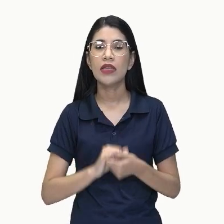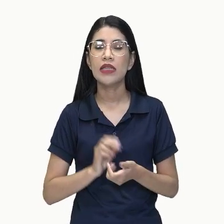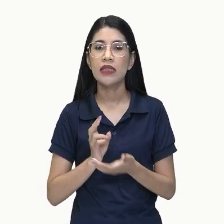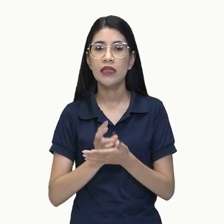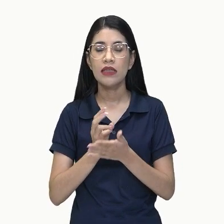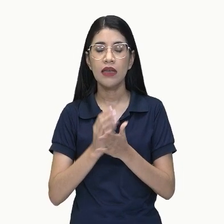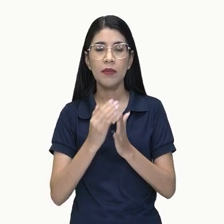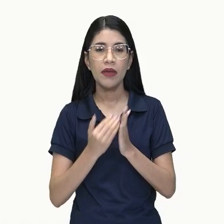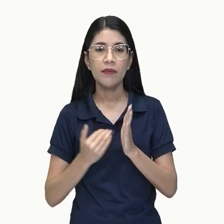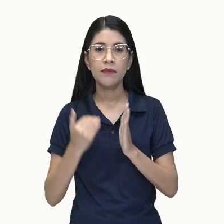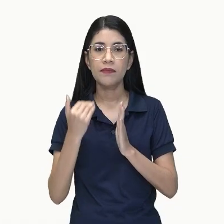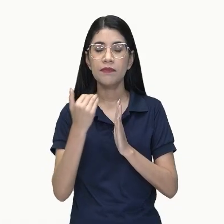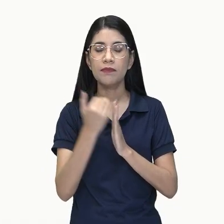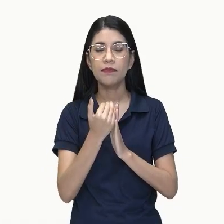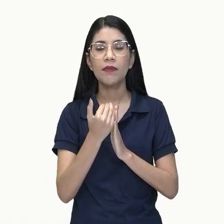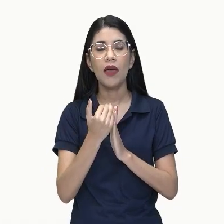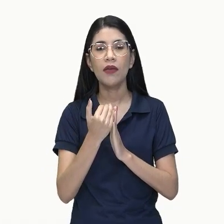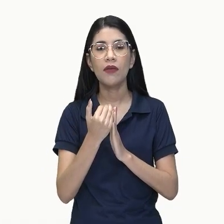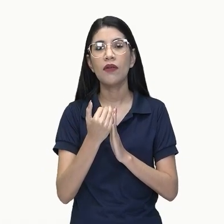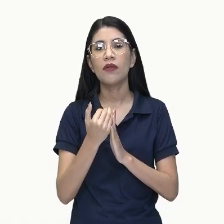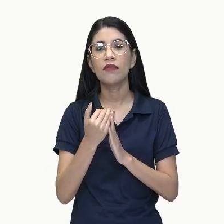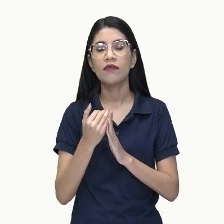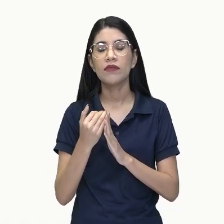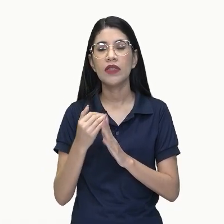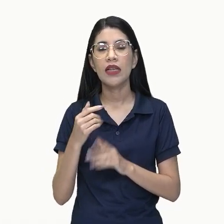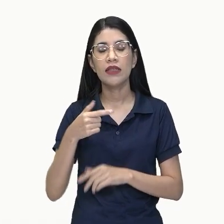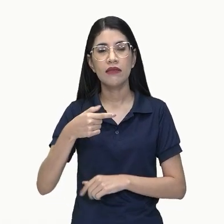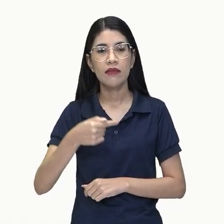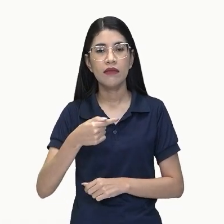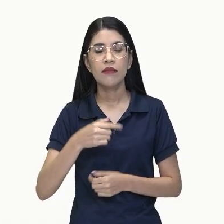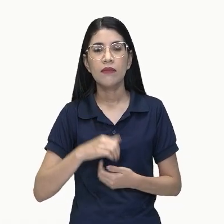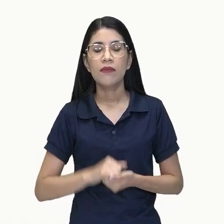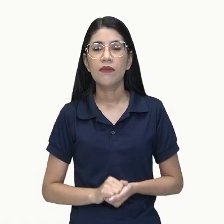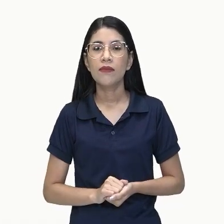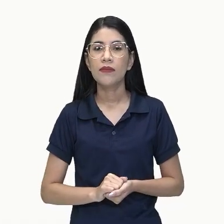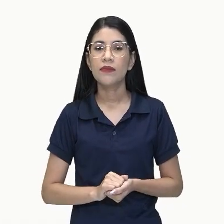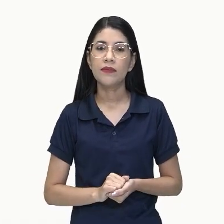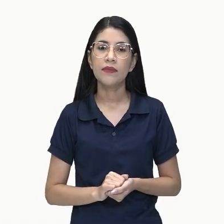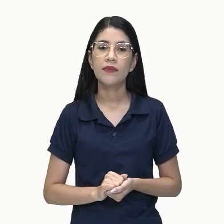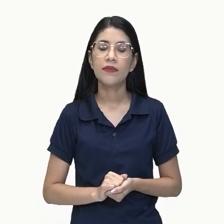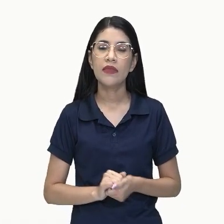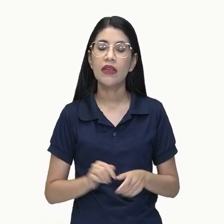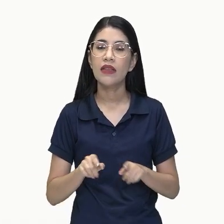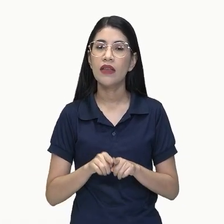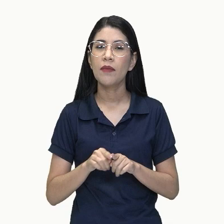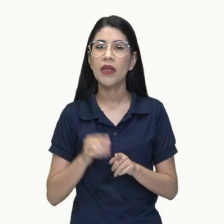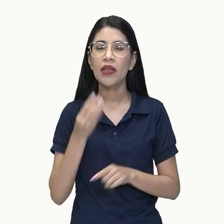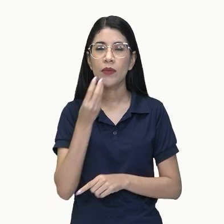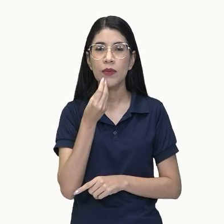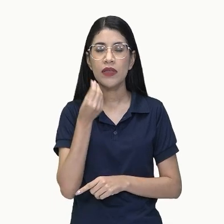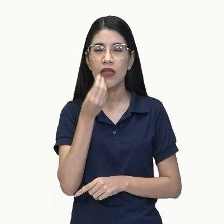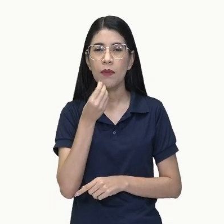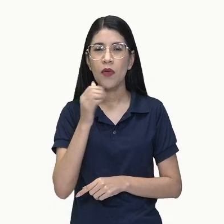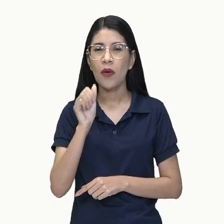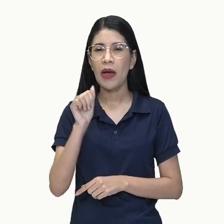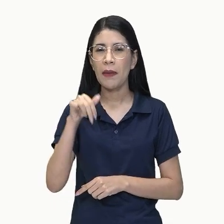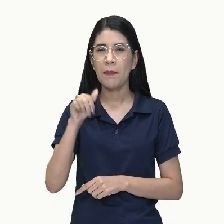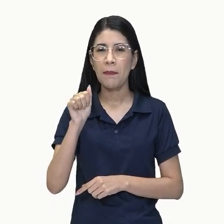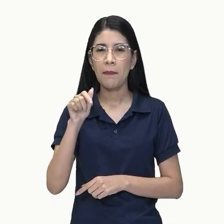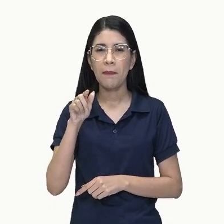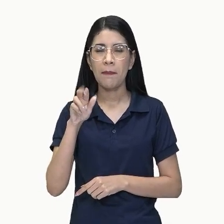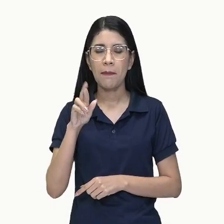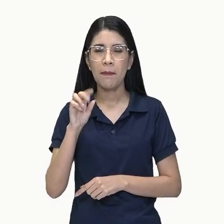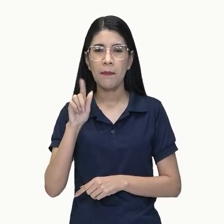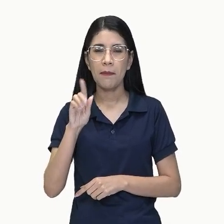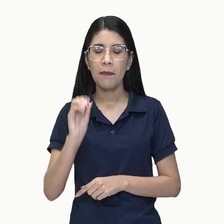sempre a valores superior a 7. Elas têm um sabor amargo e